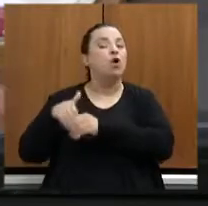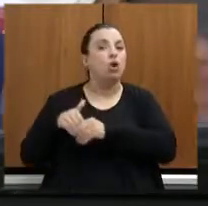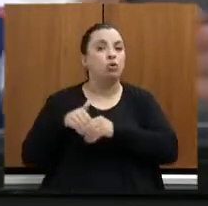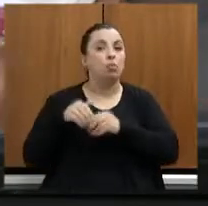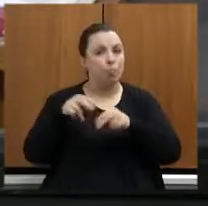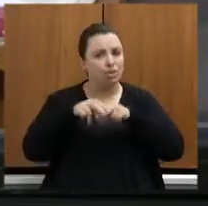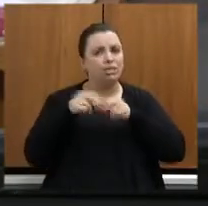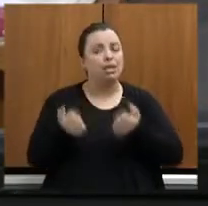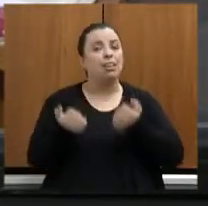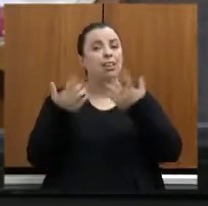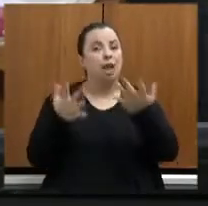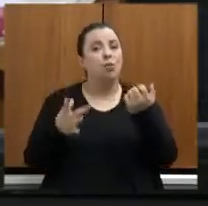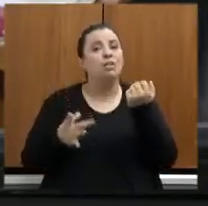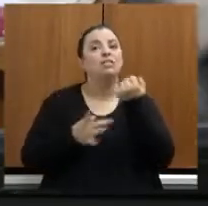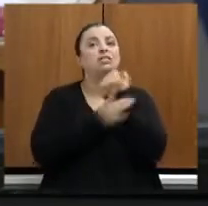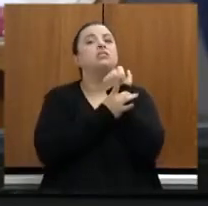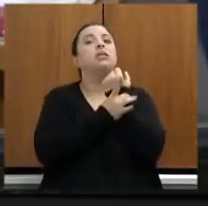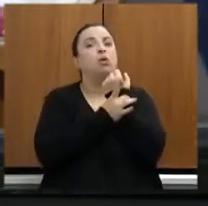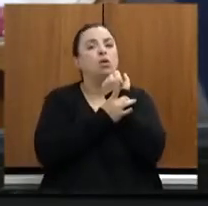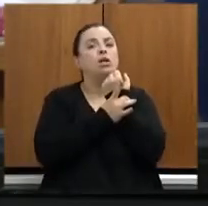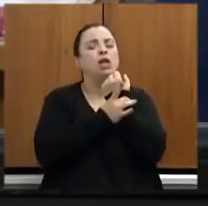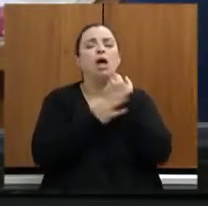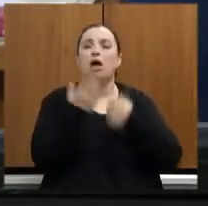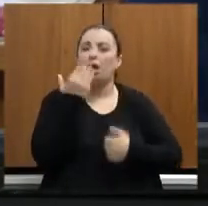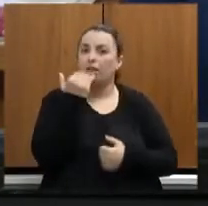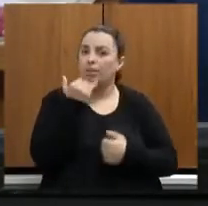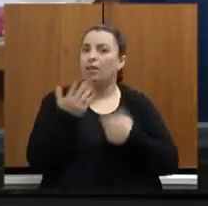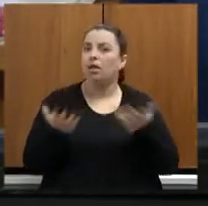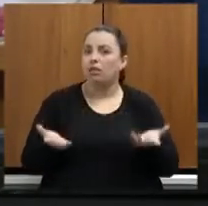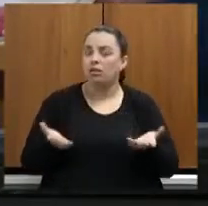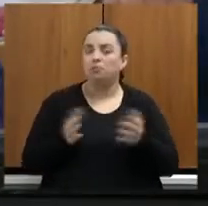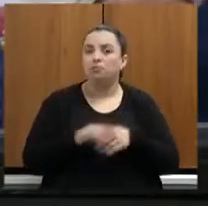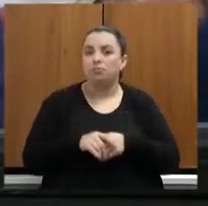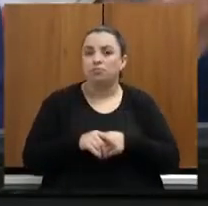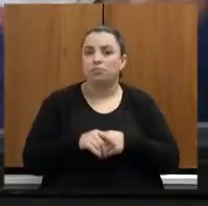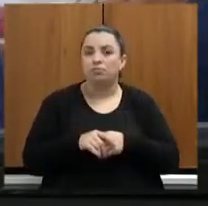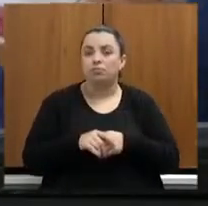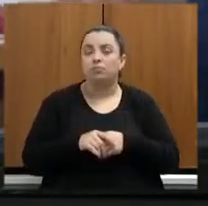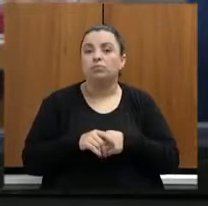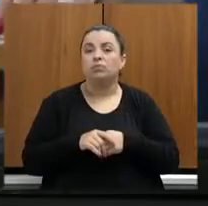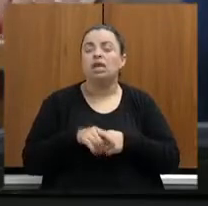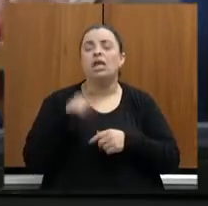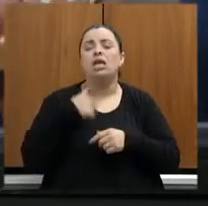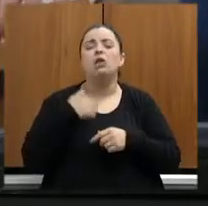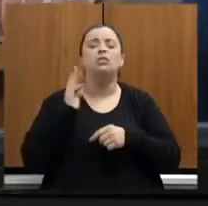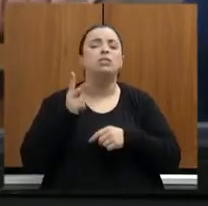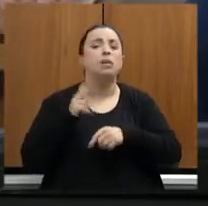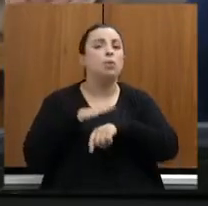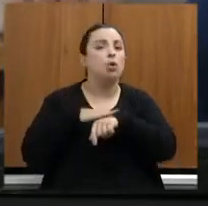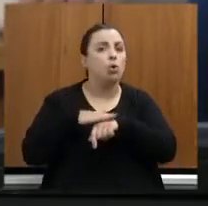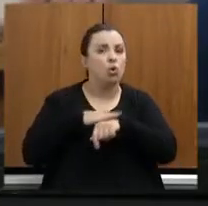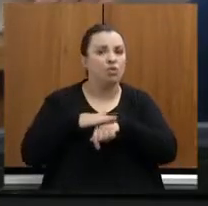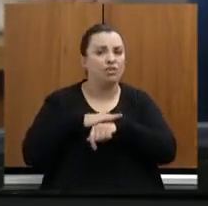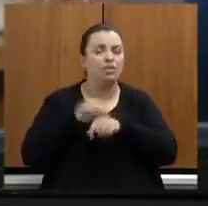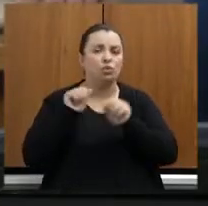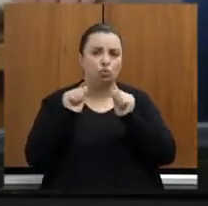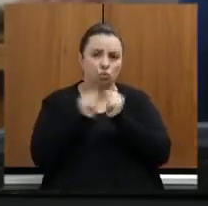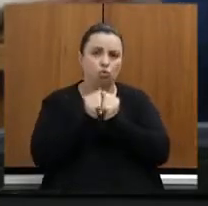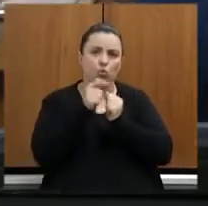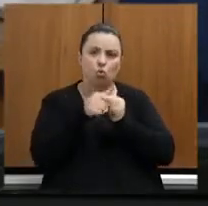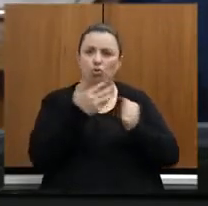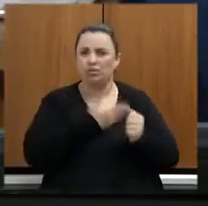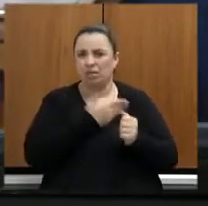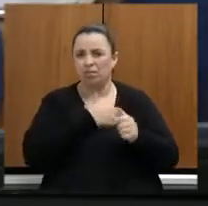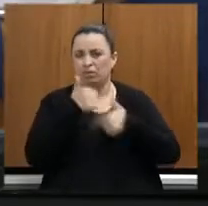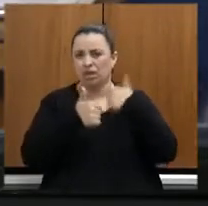entende pessoalmente a postura do Instituto Mineiro de agropecuária eu tenho que conversar distante da secretaria com os colegas do IMA é que a gente tem que